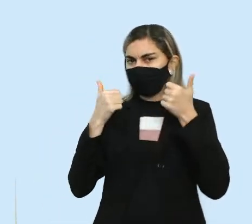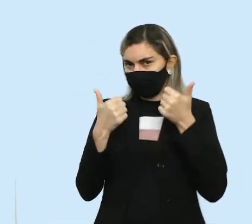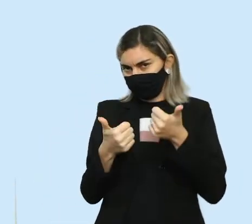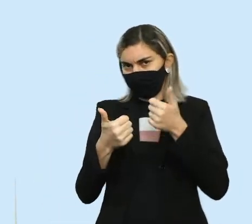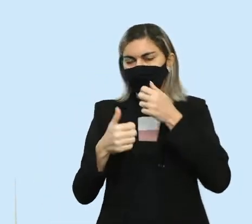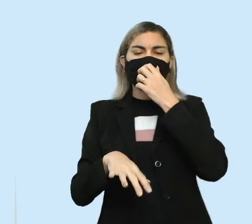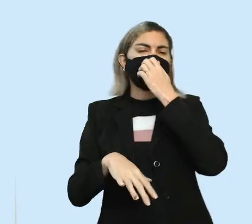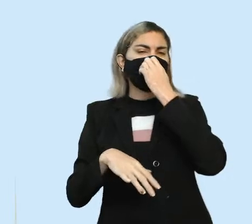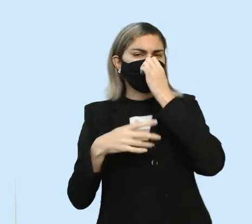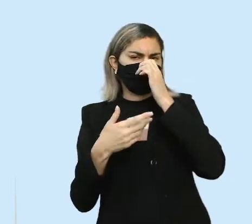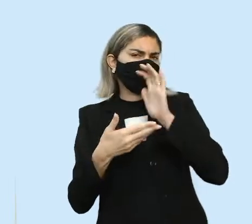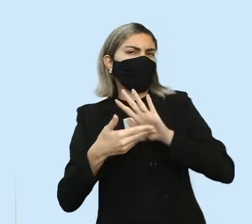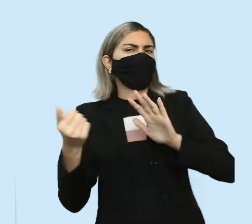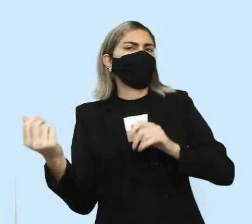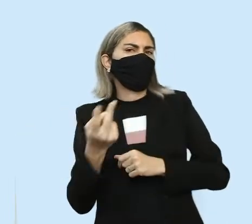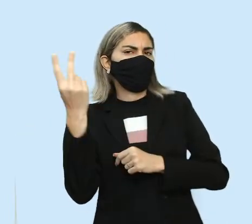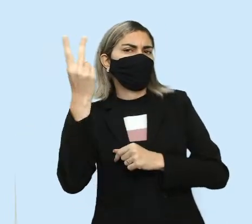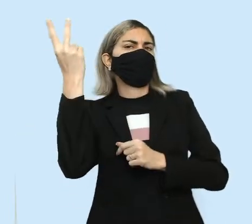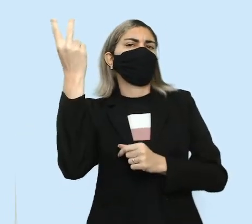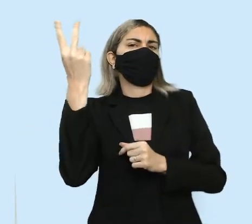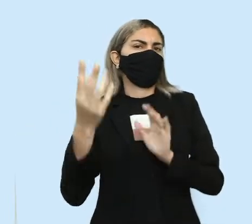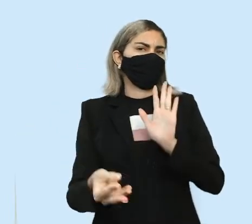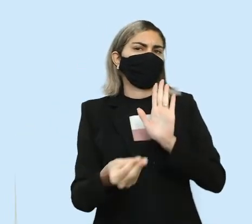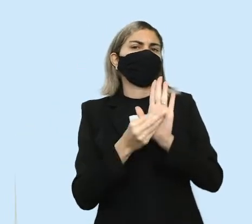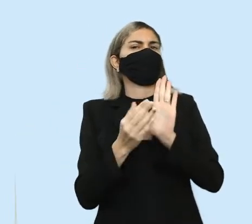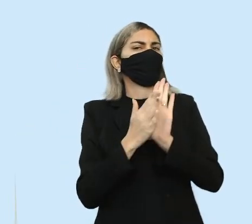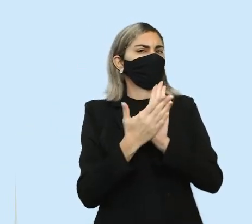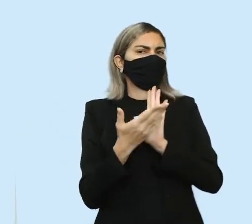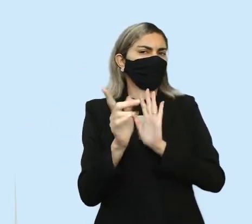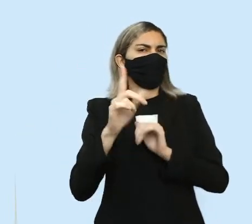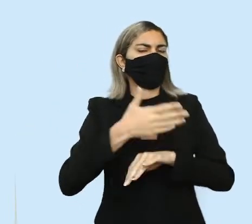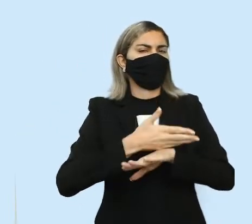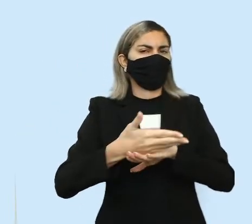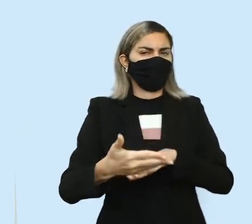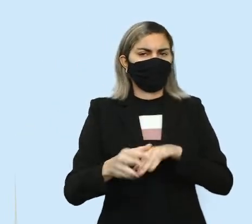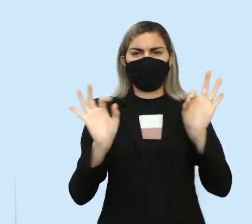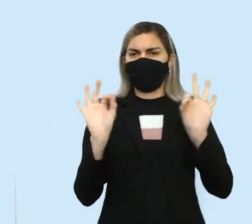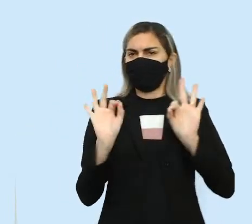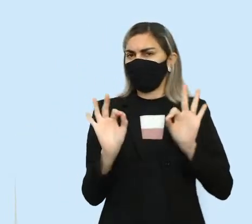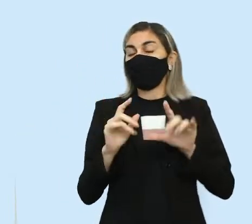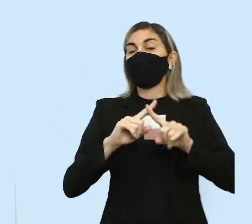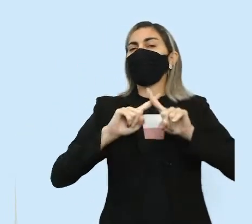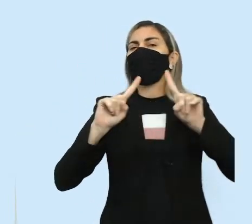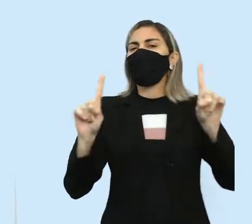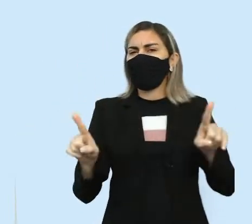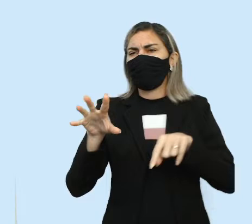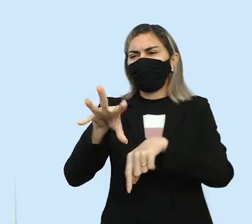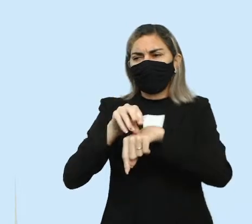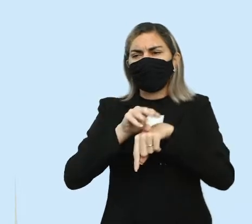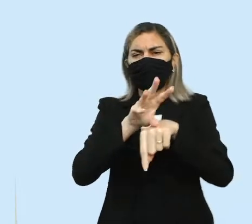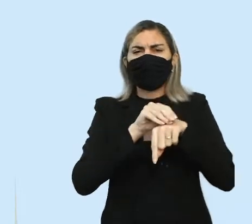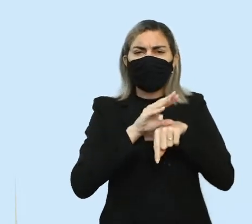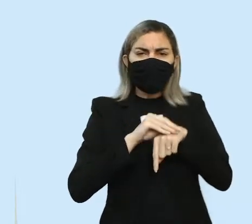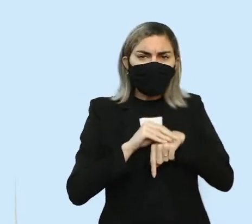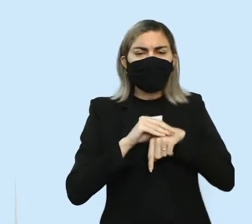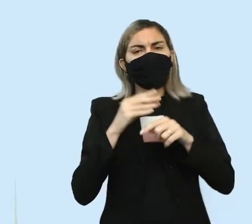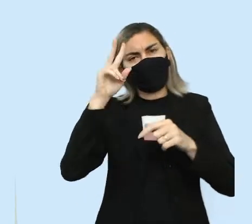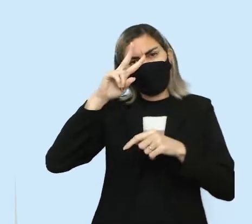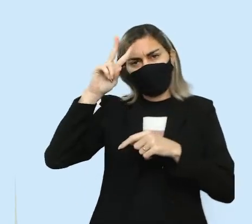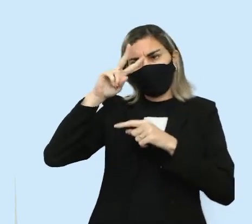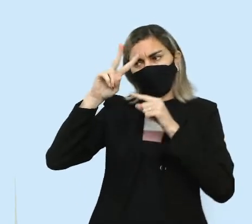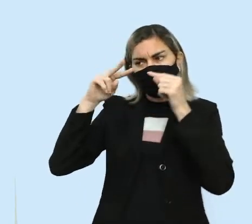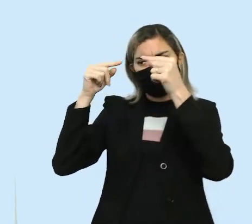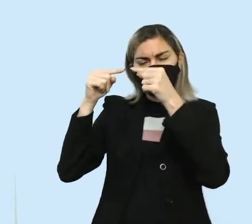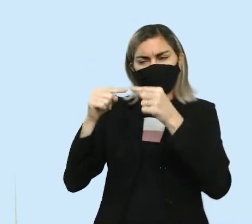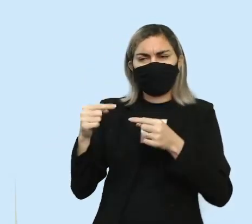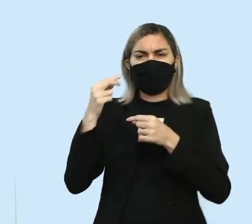bem? Isso não vai tirar o valor da fonte, né, da Bíblia e tal, dos costumes, de jeito nenhum. Mas a gente vai pegar realmente no sentido da historicidade.